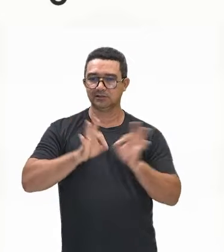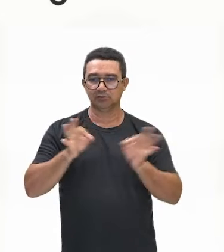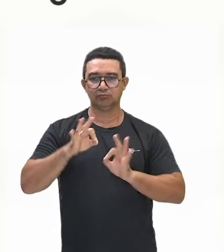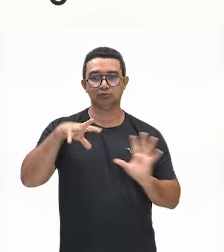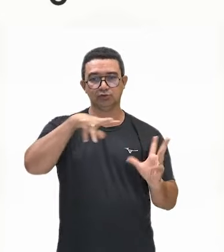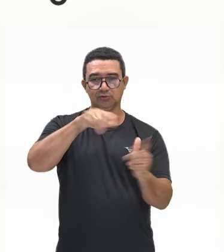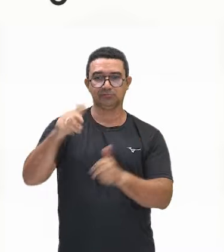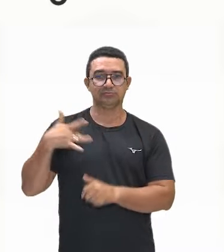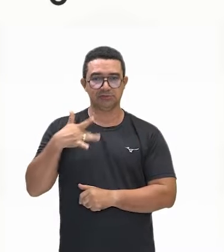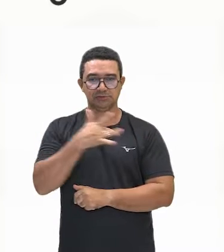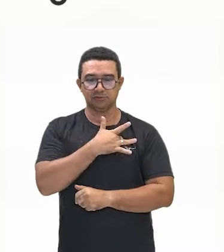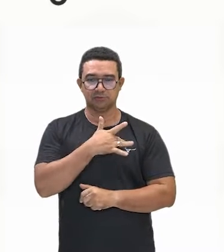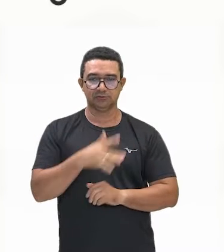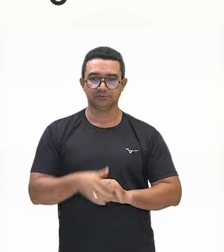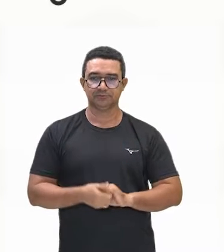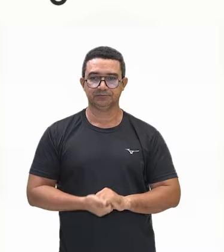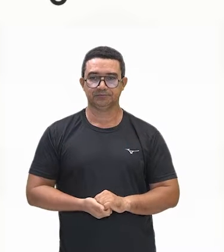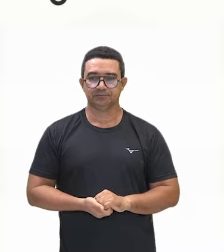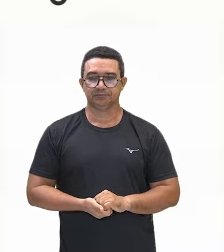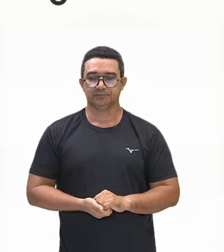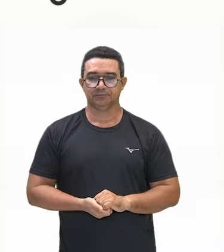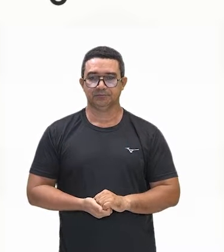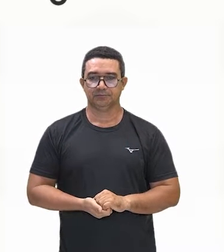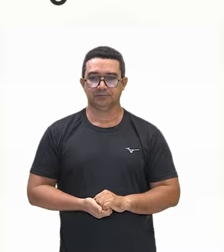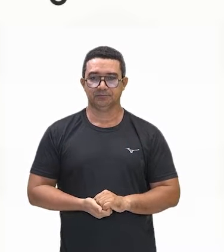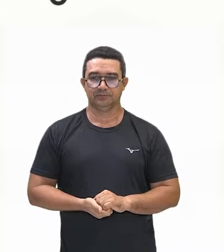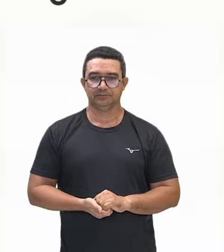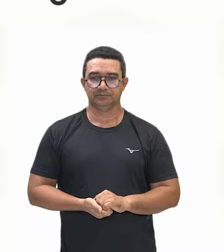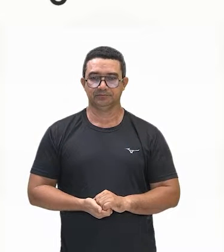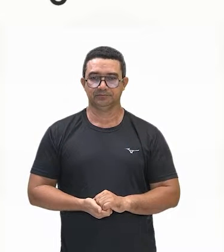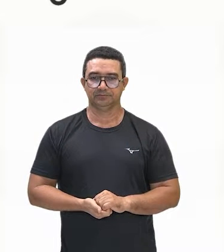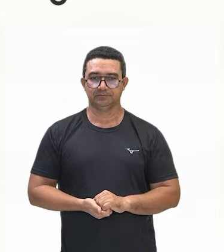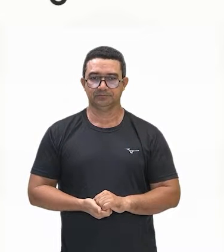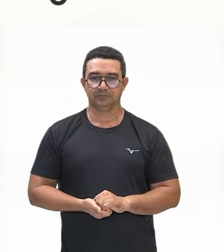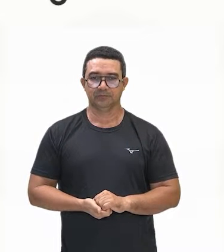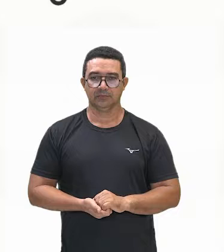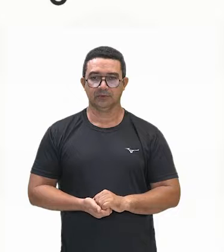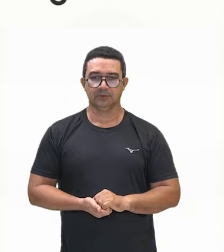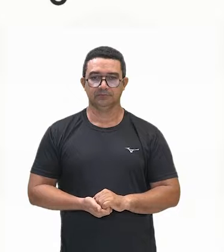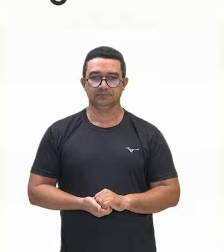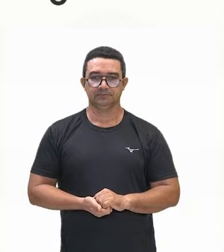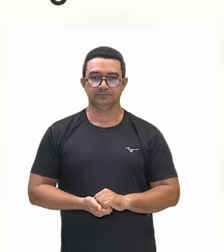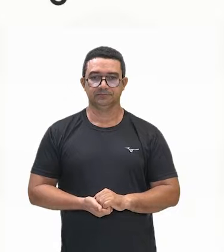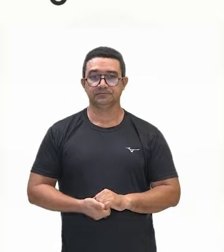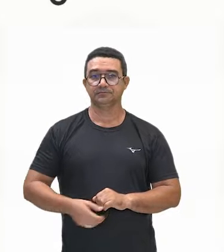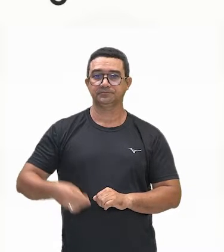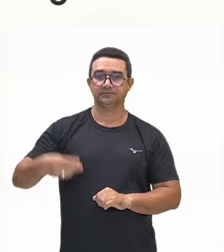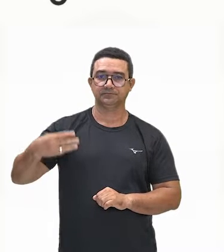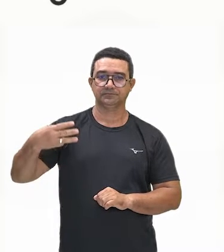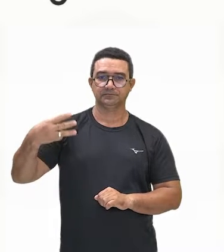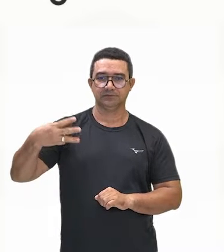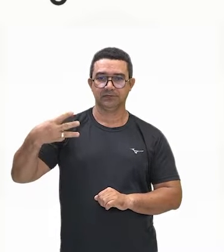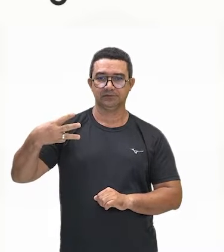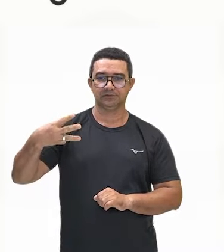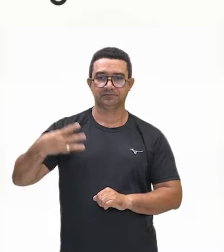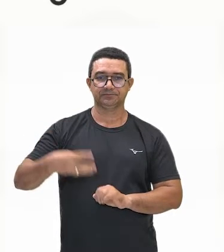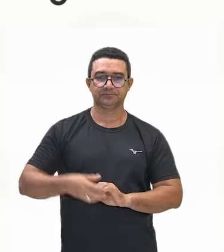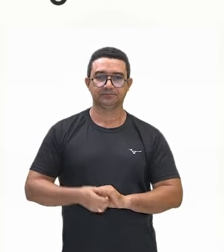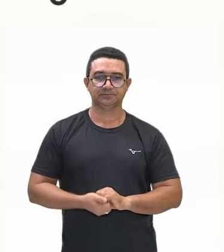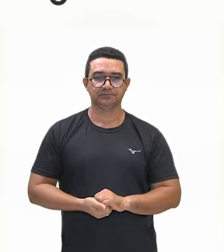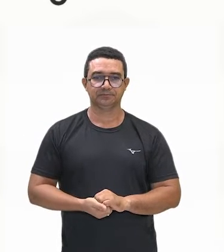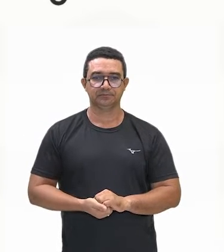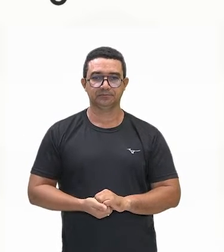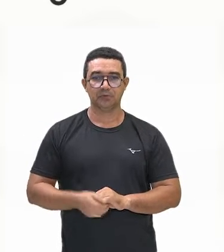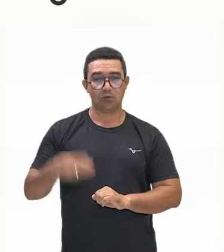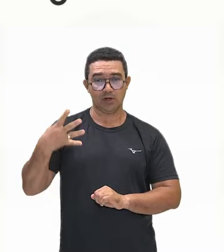das Nações Unidas. 3. Breast milk does not replace vaccination of children against